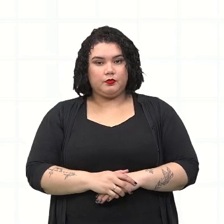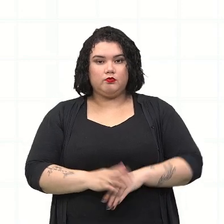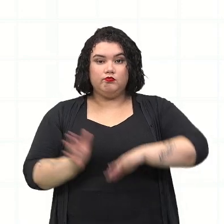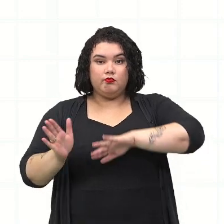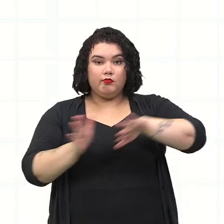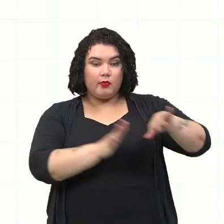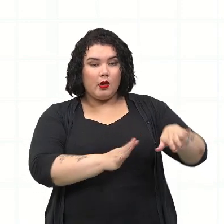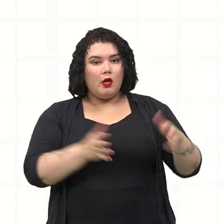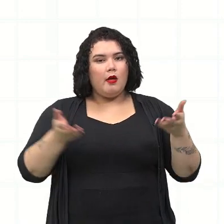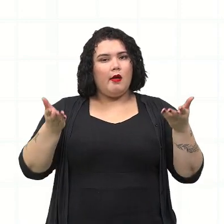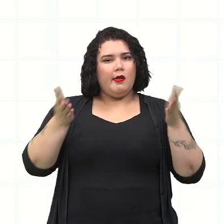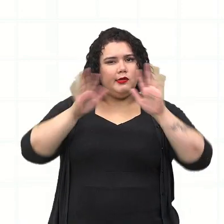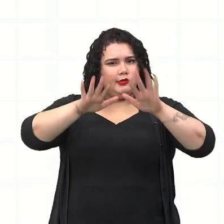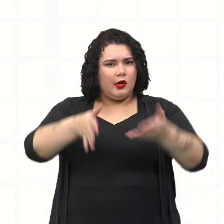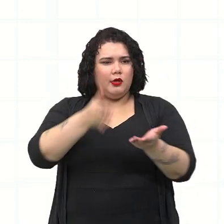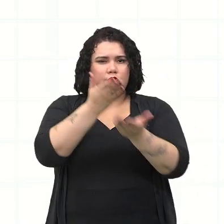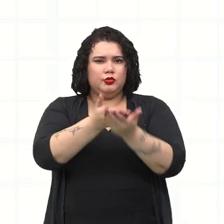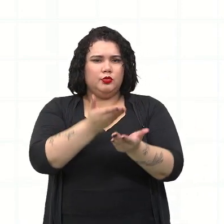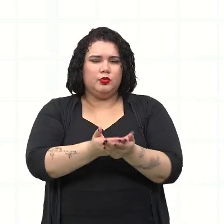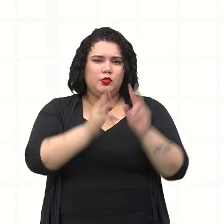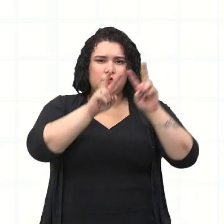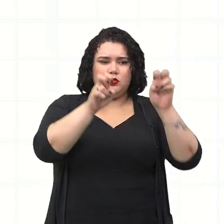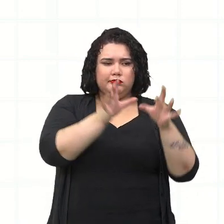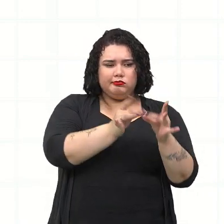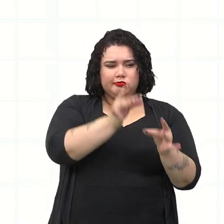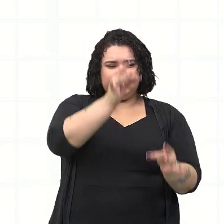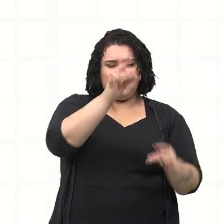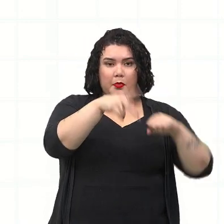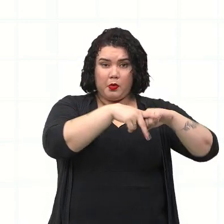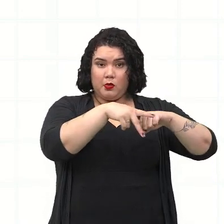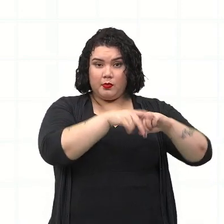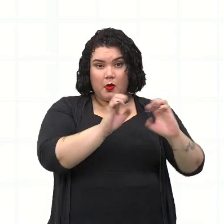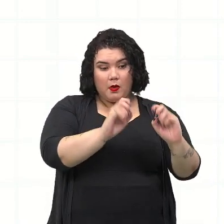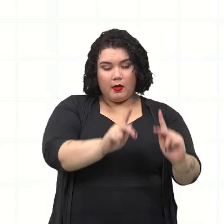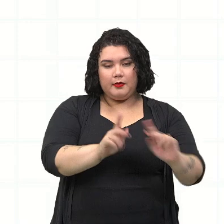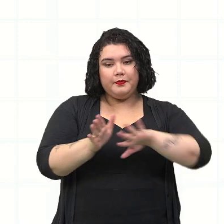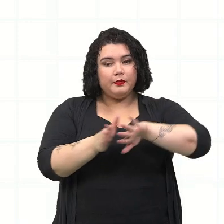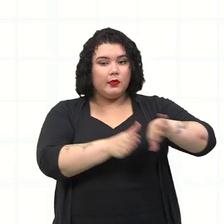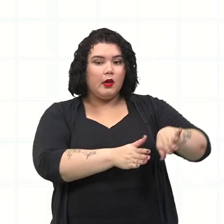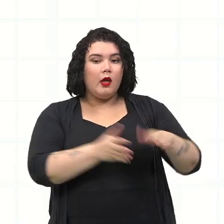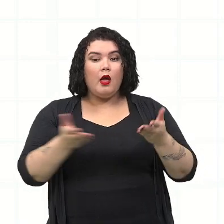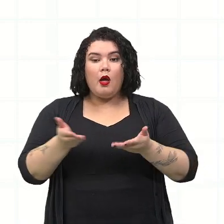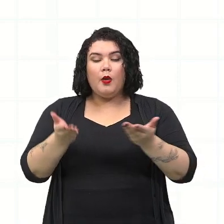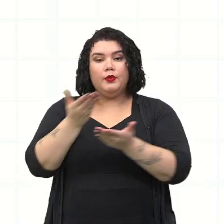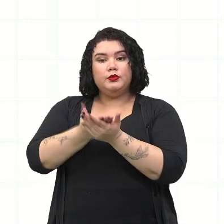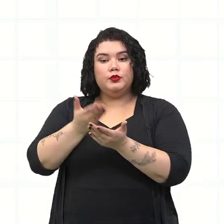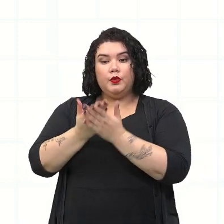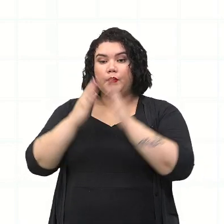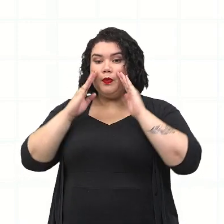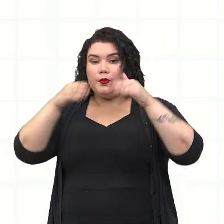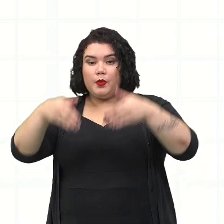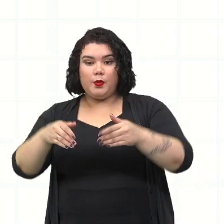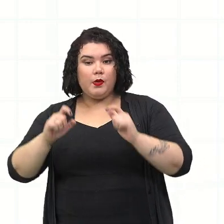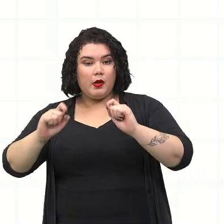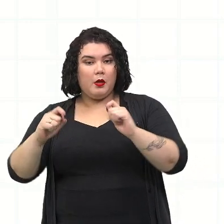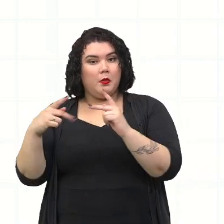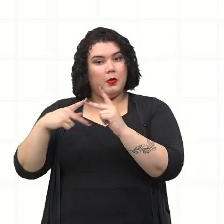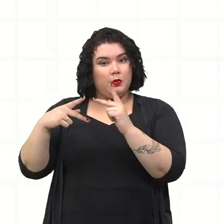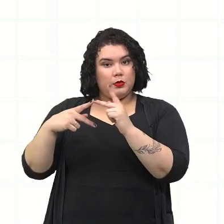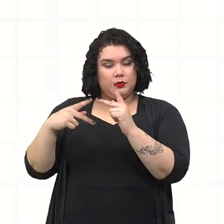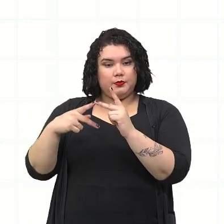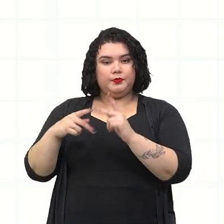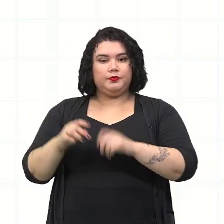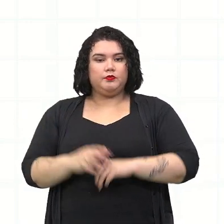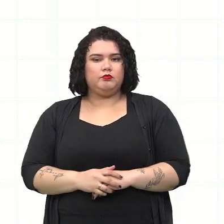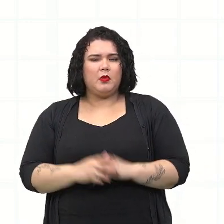Falamos então sobre os pronomes relativos. A ideia agora é falar sobre preposições, que geralmente estão bastante vinculados a eles. As